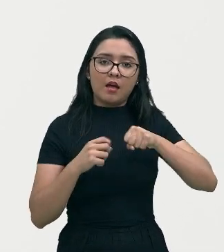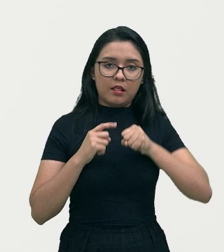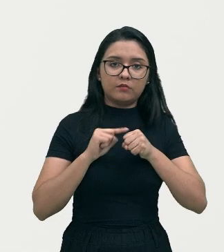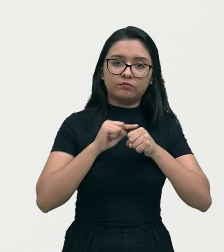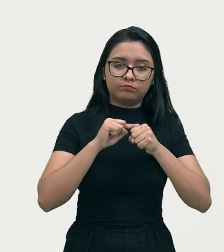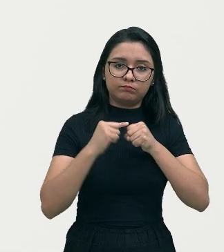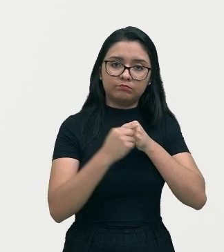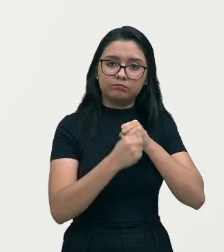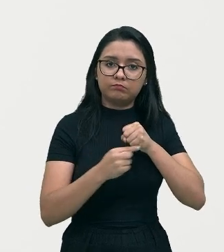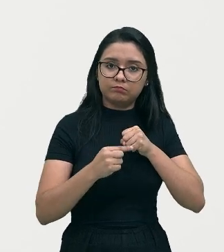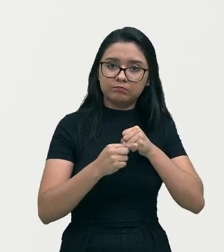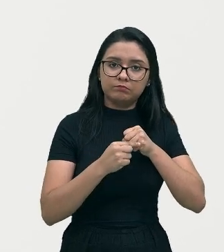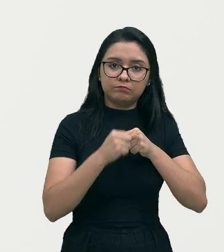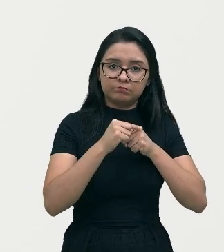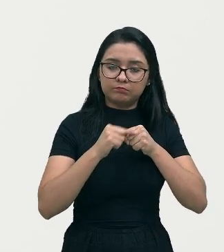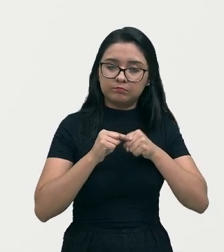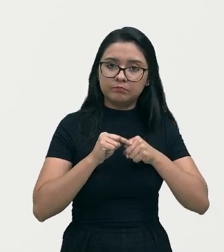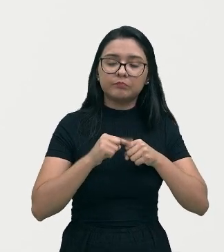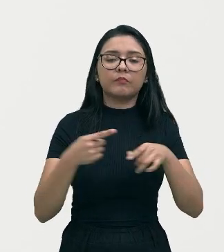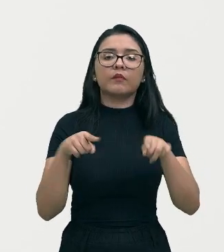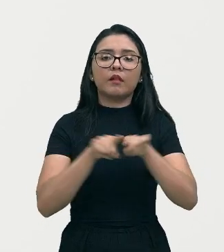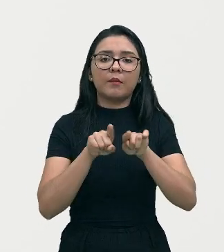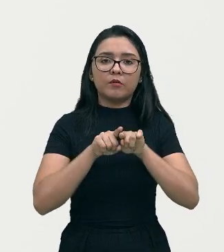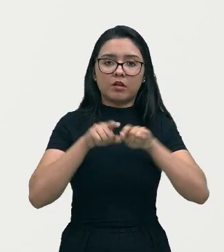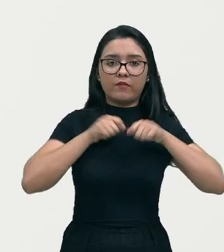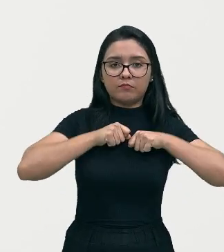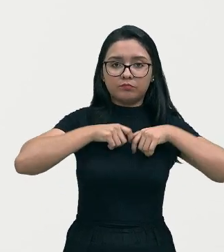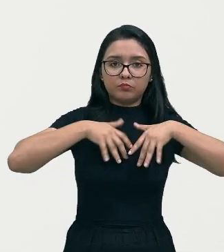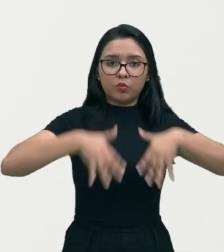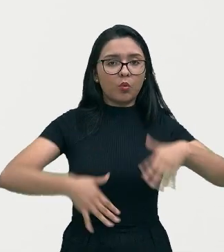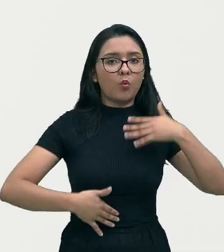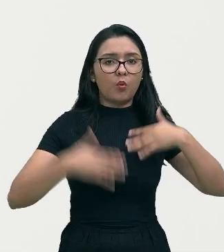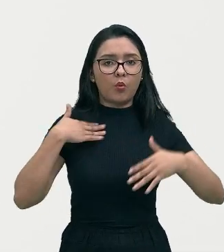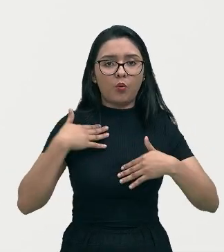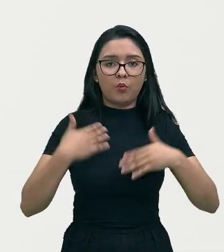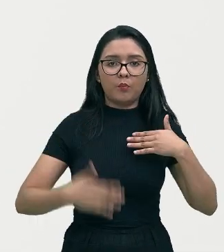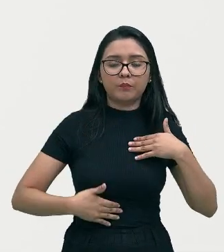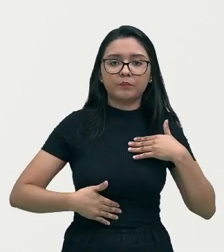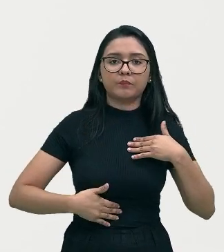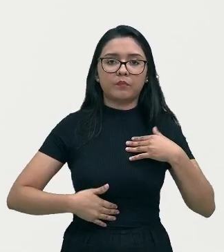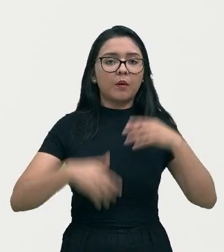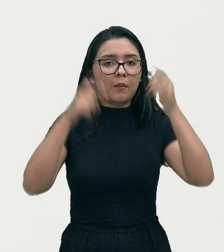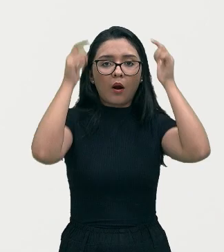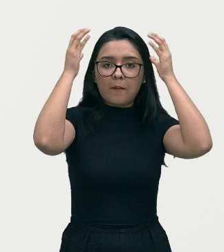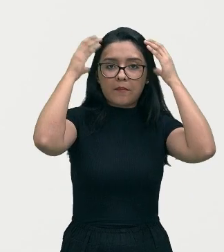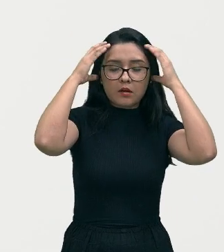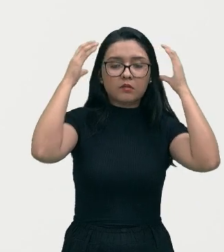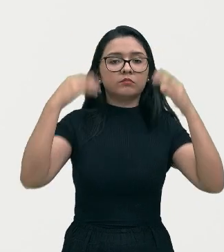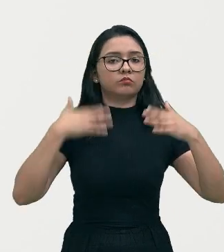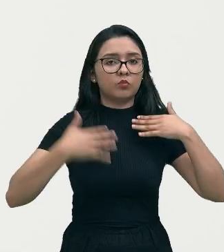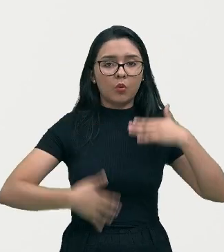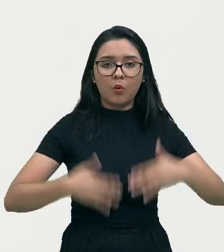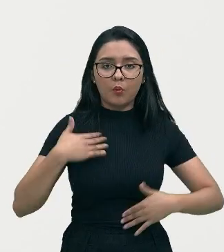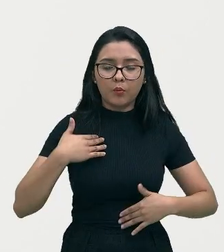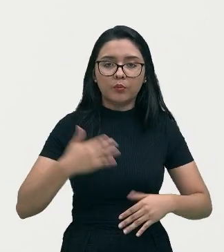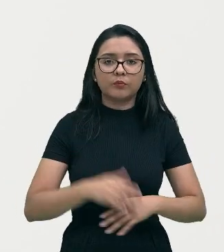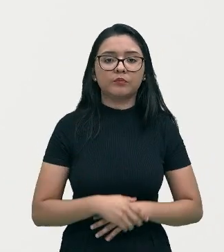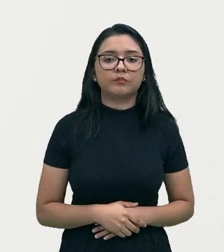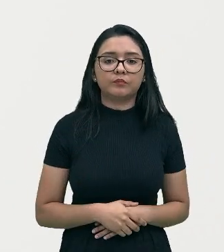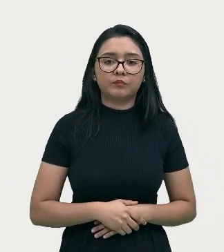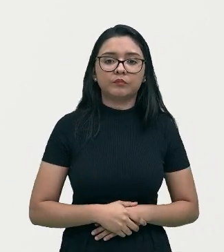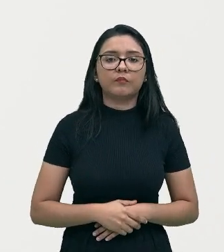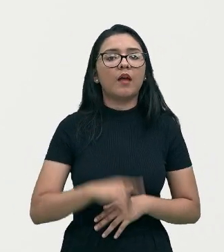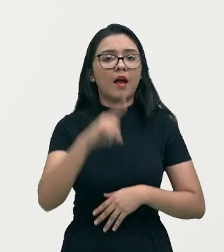calibrosa. E aí da aorta vai para todo o corpo, tá? Para a cabeça, para todo o corpo, tá? E aí ele está